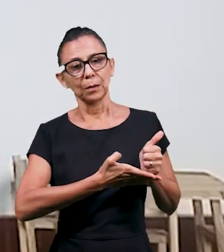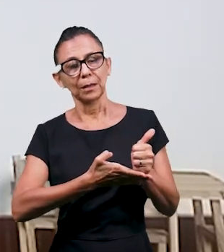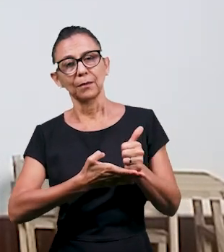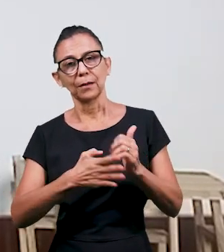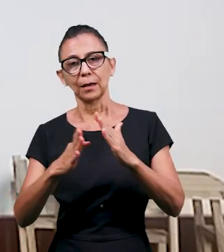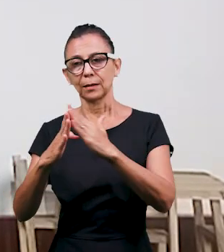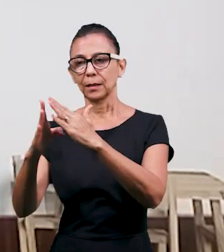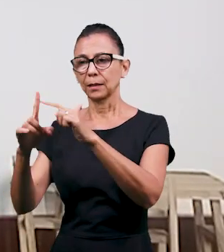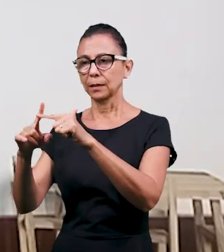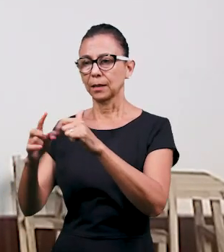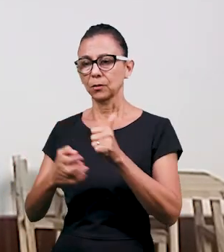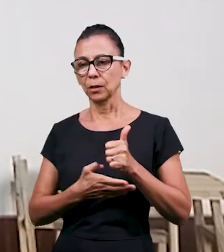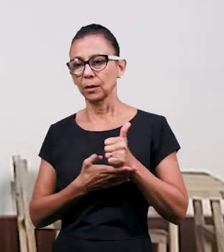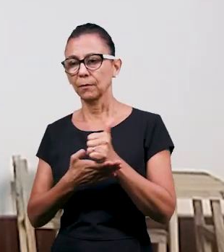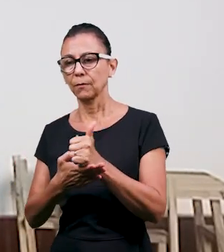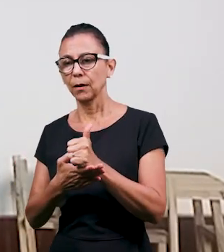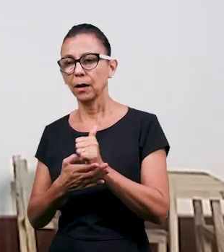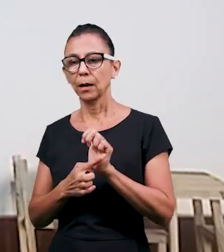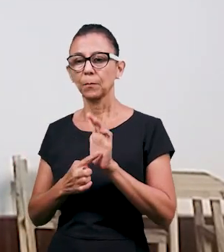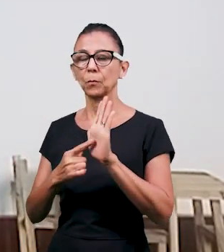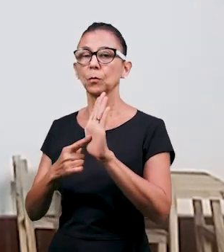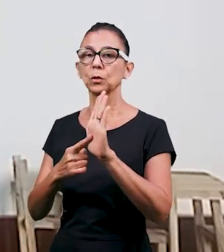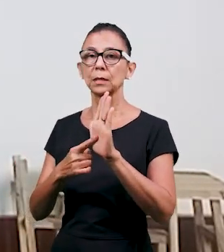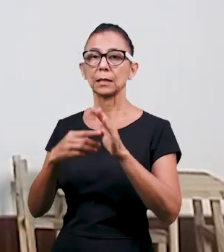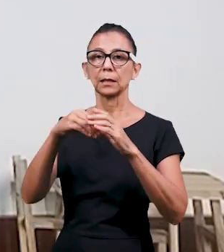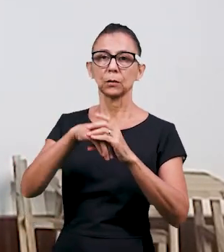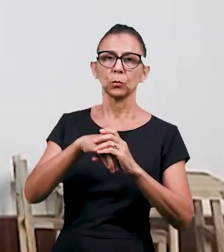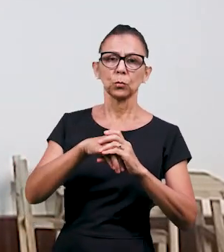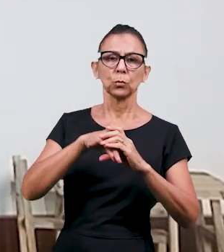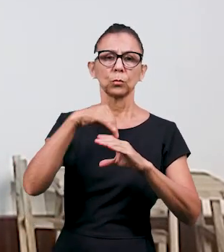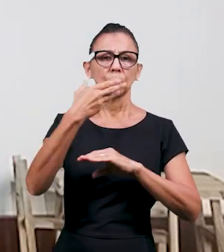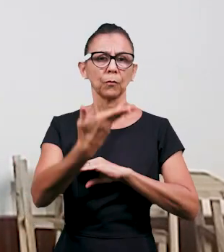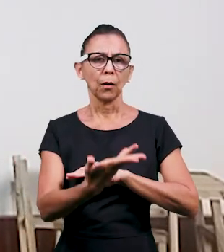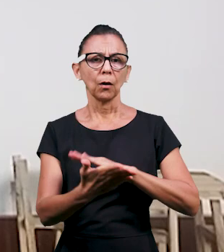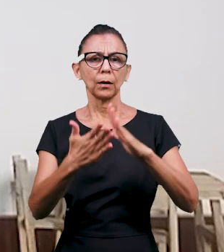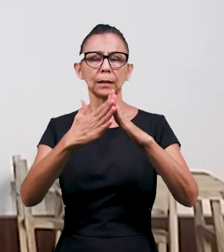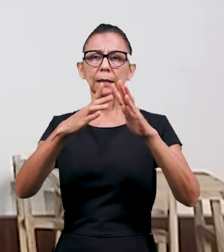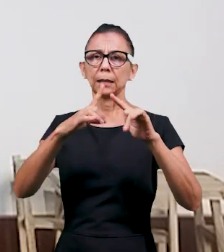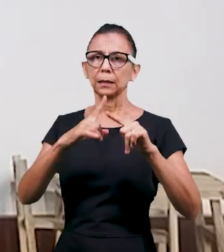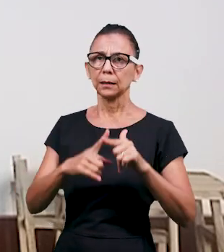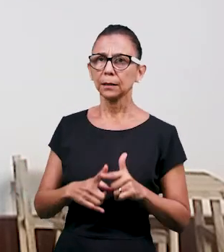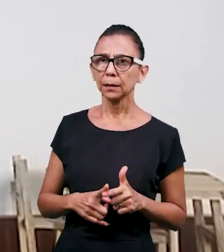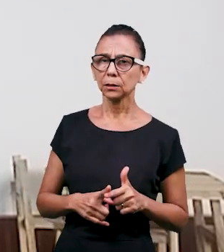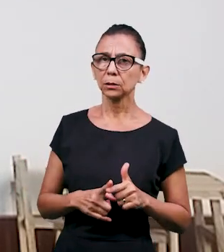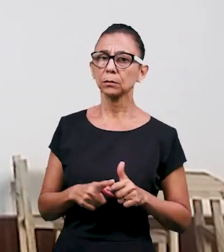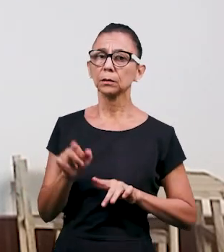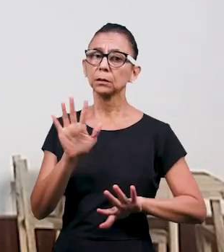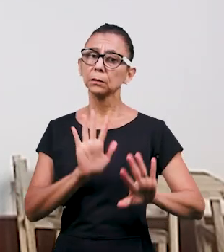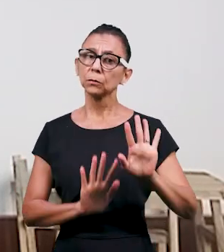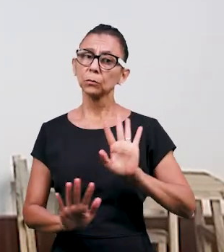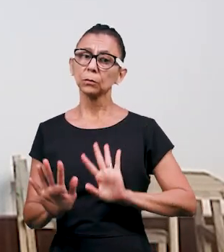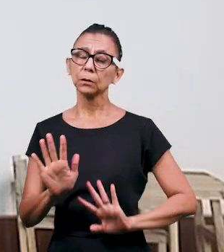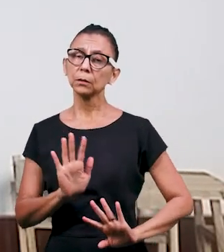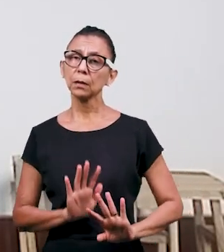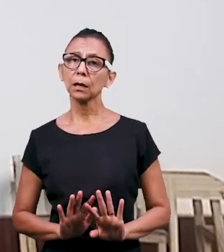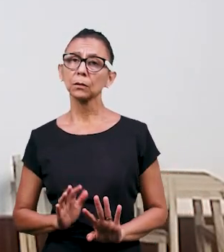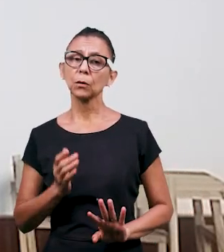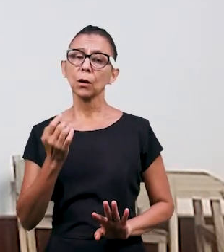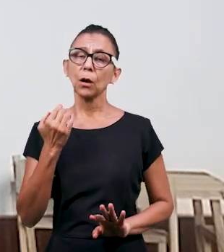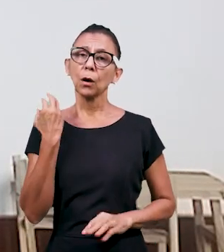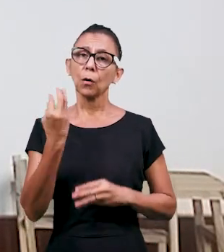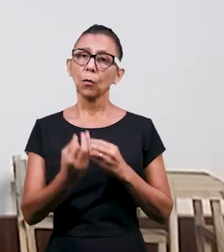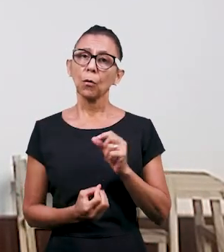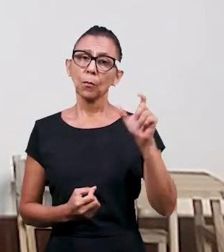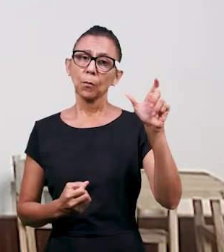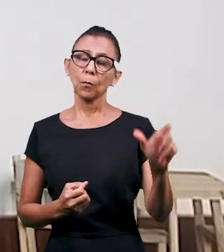vamos mostrar a igreja para ele, né? Então, a gente tem que ter muito cuidado em perceber como que ele aceita o